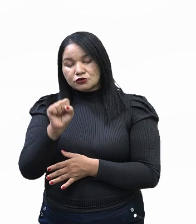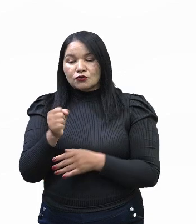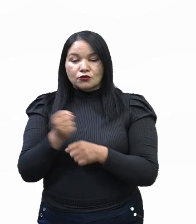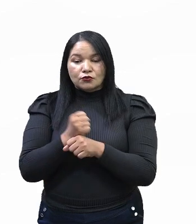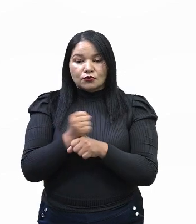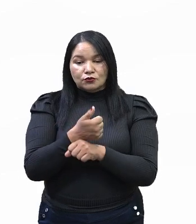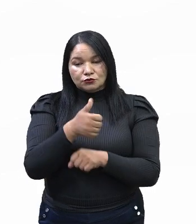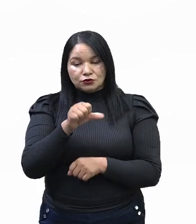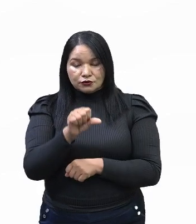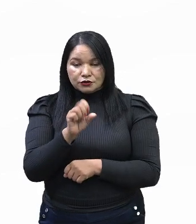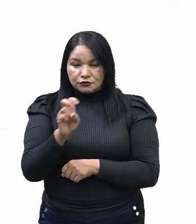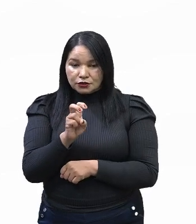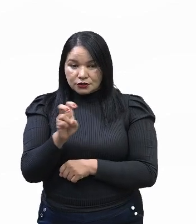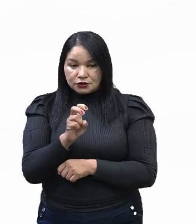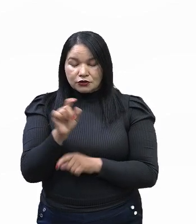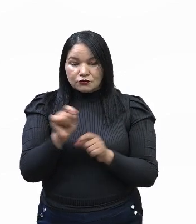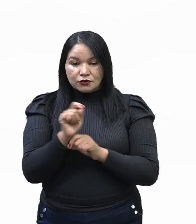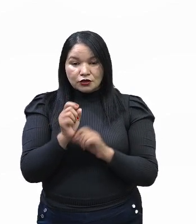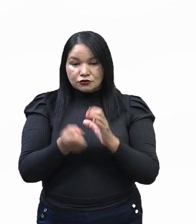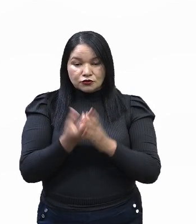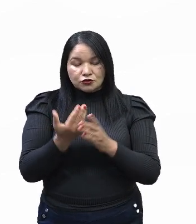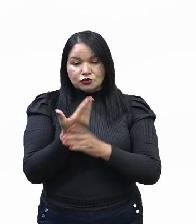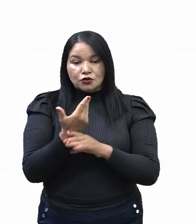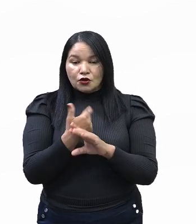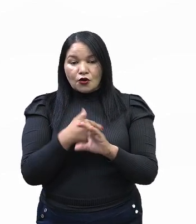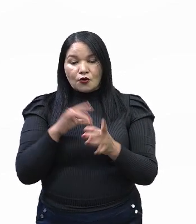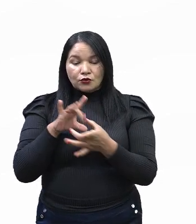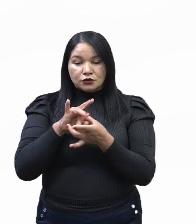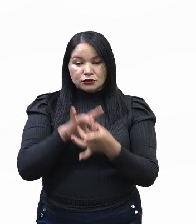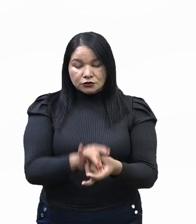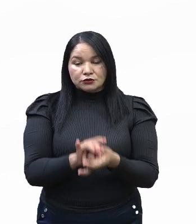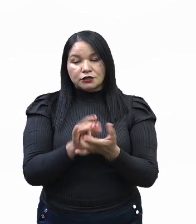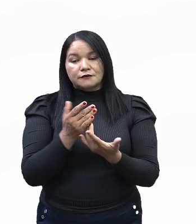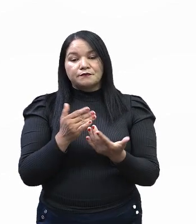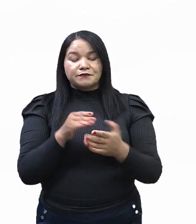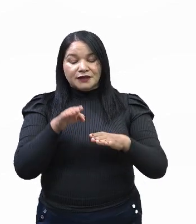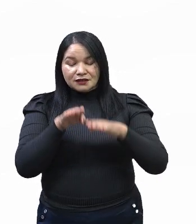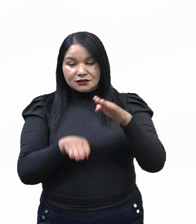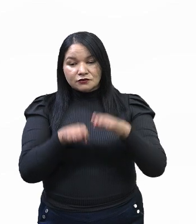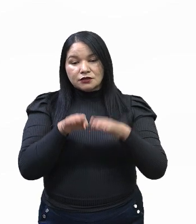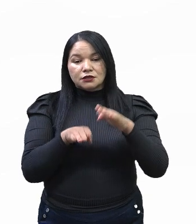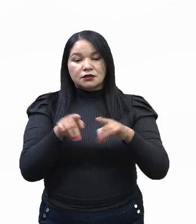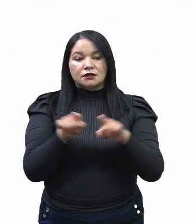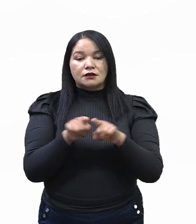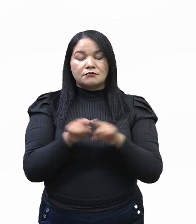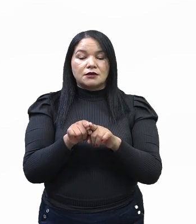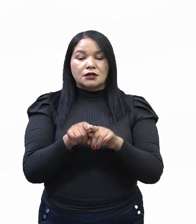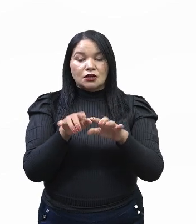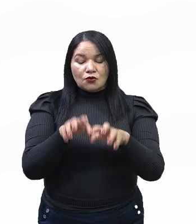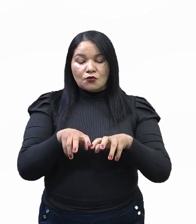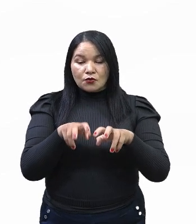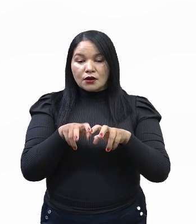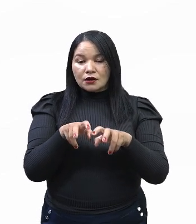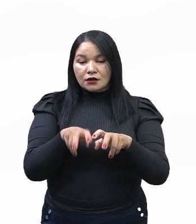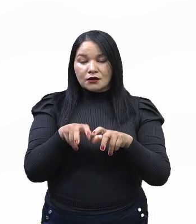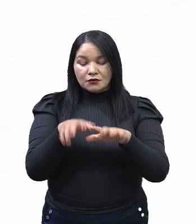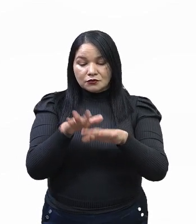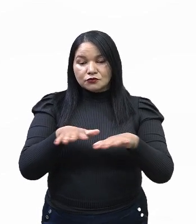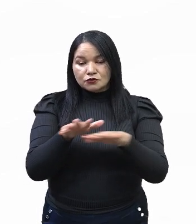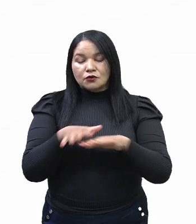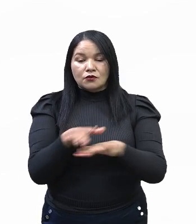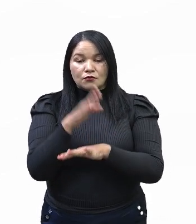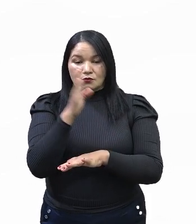1955, surgiram no contexto de crescente desigualdade e insatisfação no campo brasileiro.